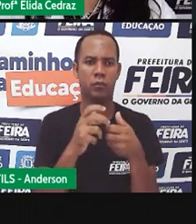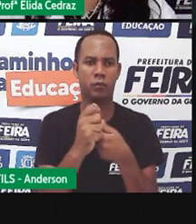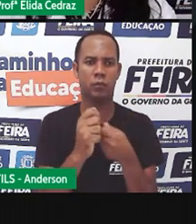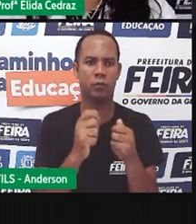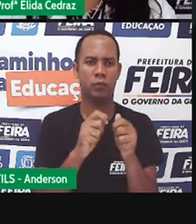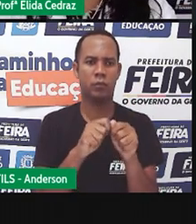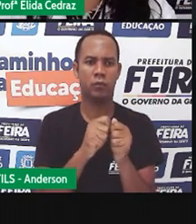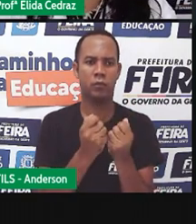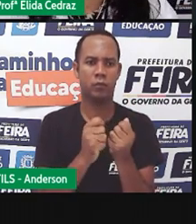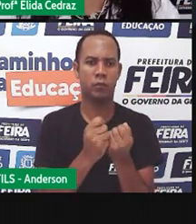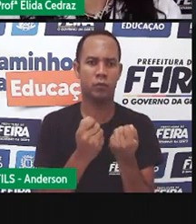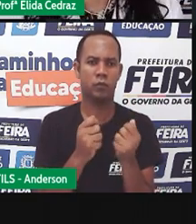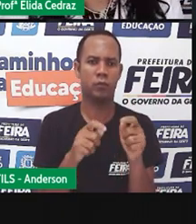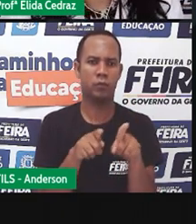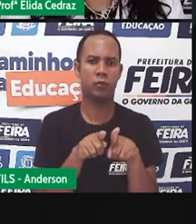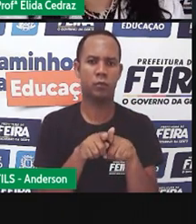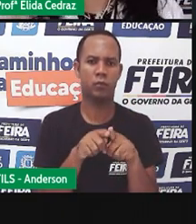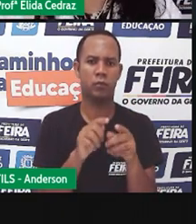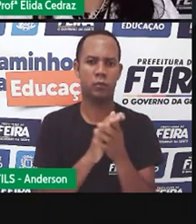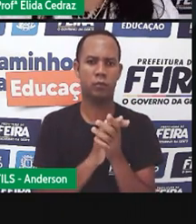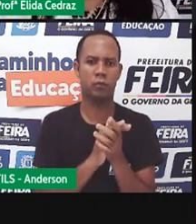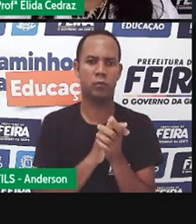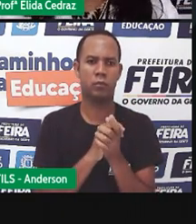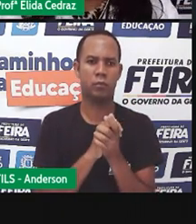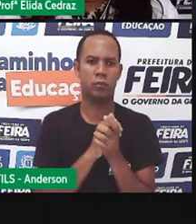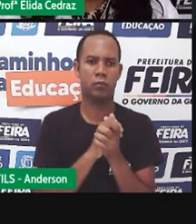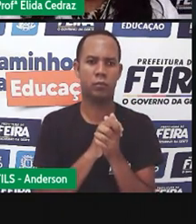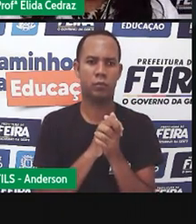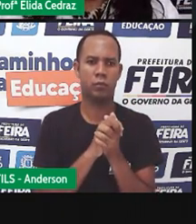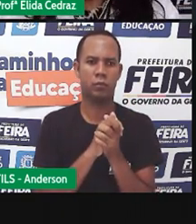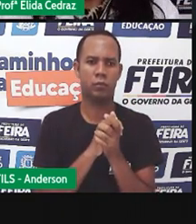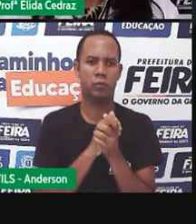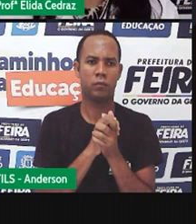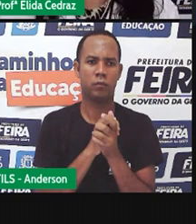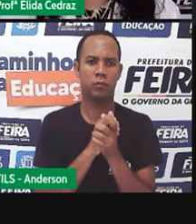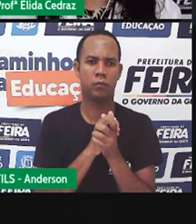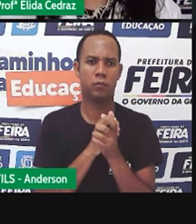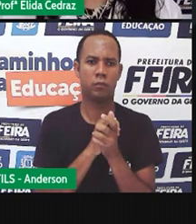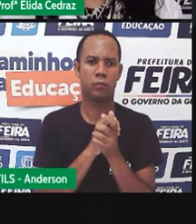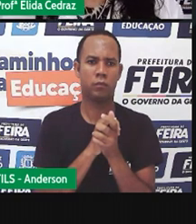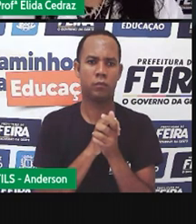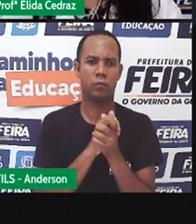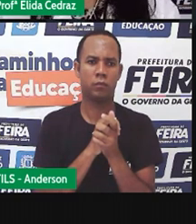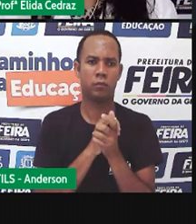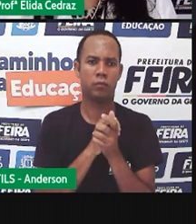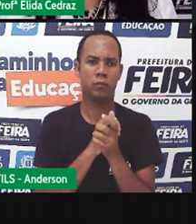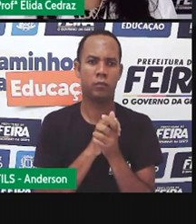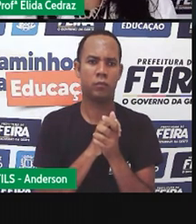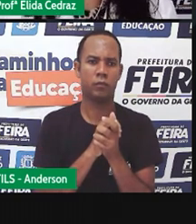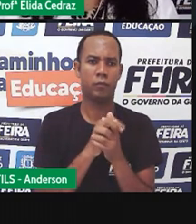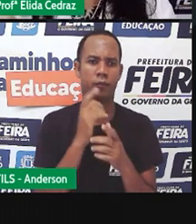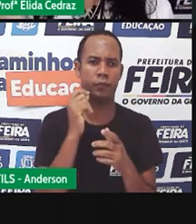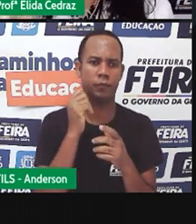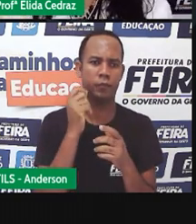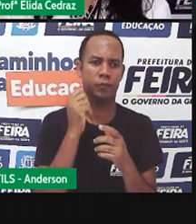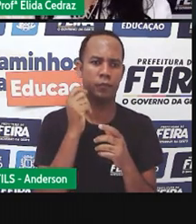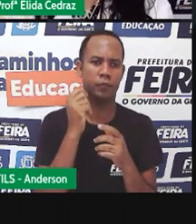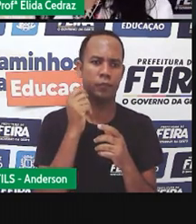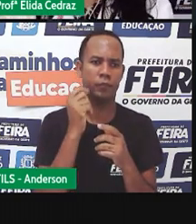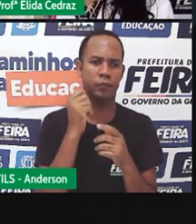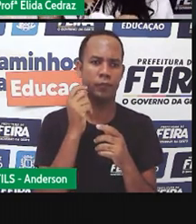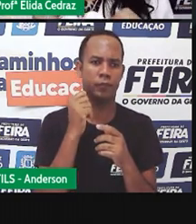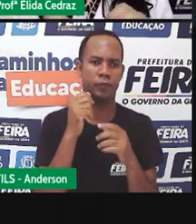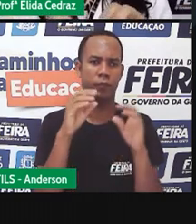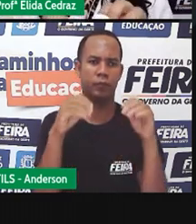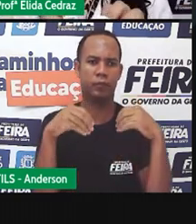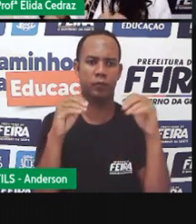ou torcido. Por isso que ele amassou. O lápis